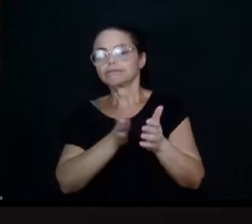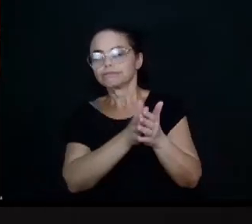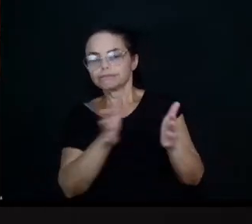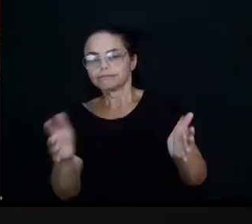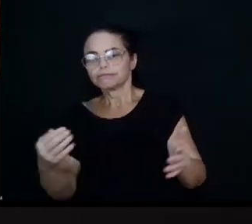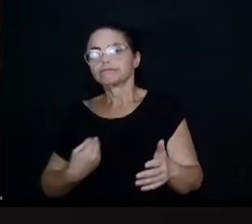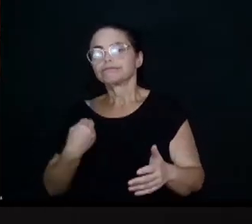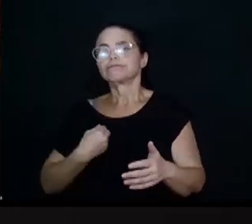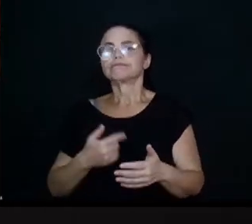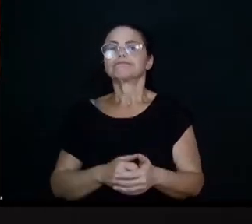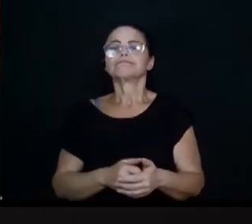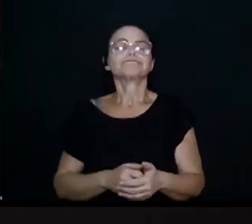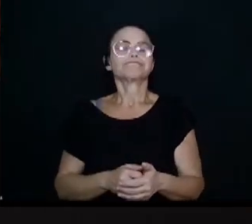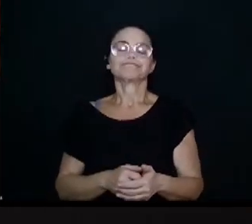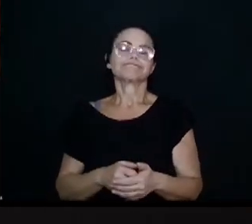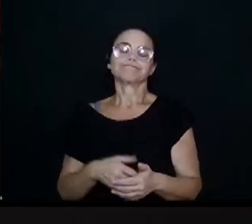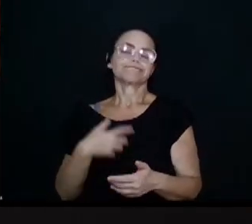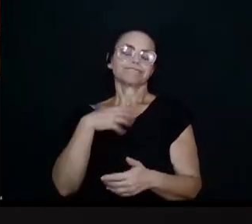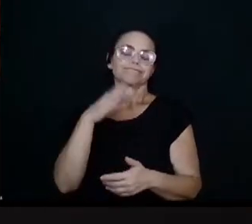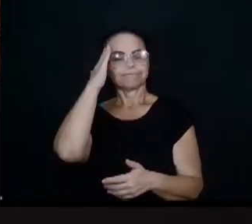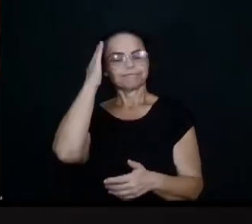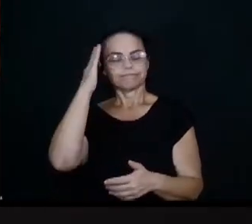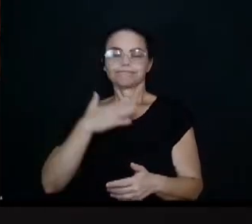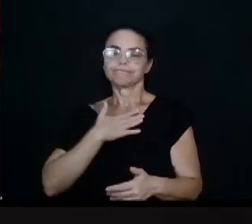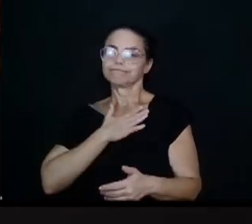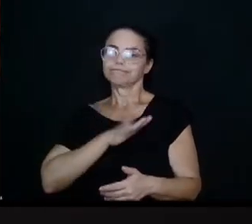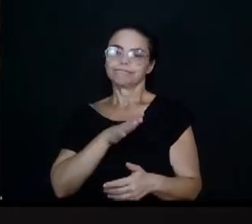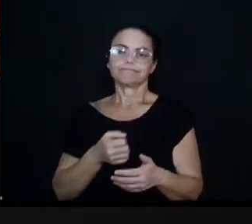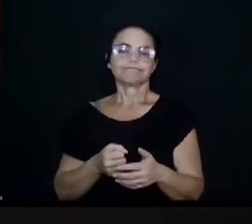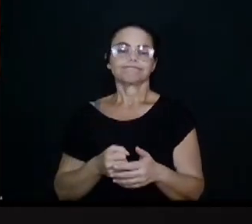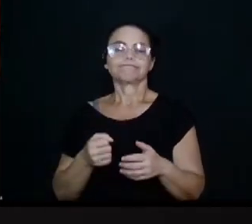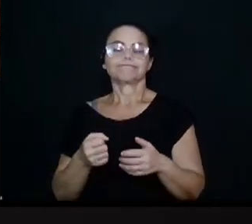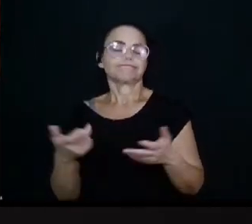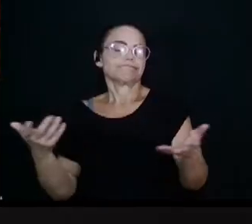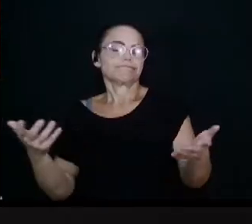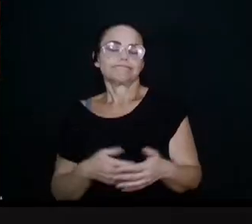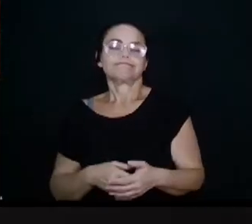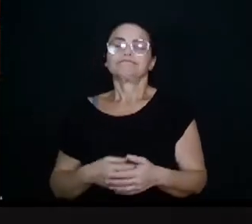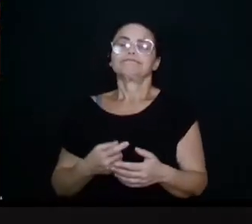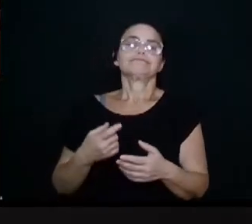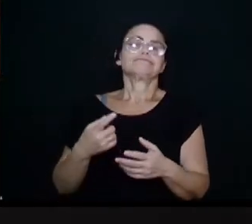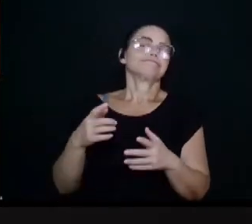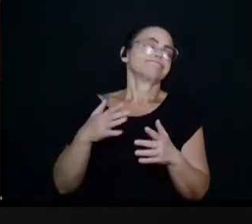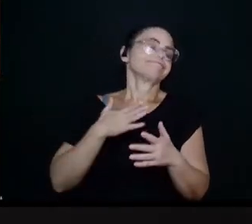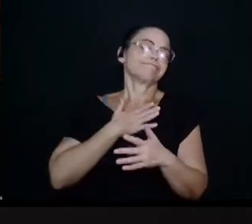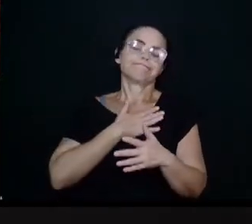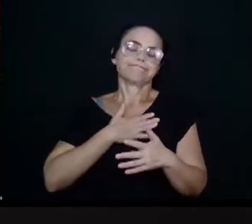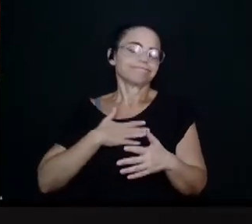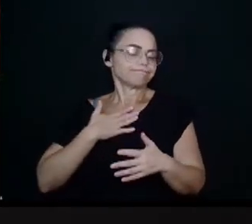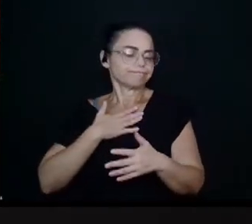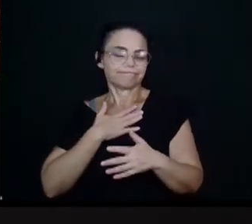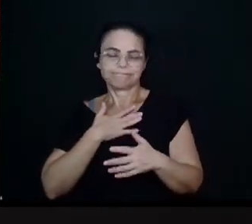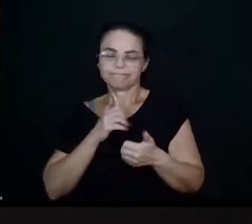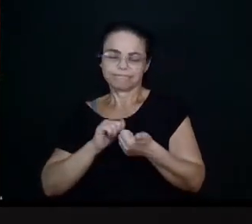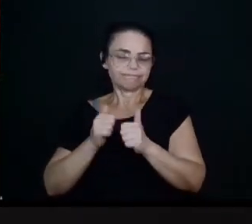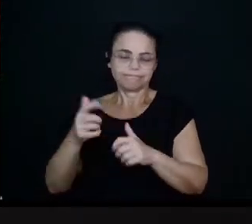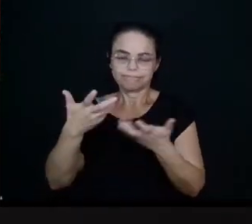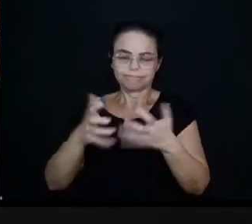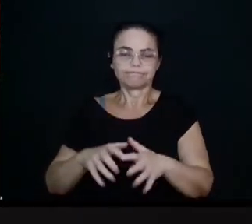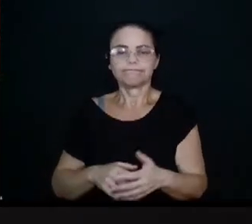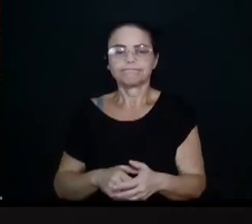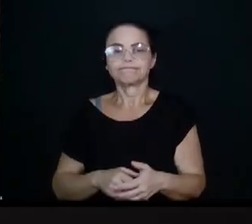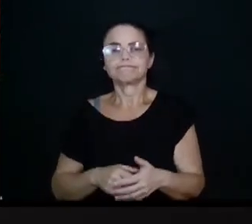eu gosto mais da rotina, do diário ali. Eu posso também ter essa questão também. Até porque ele